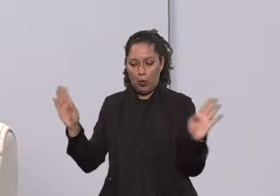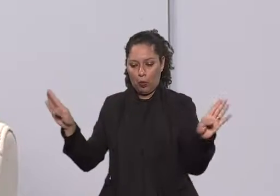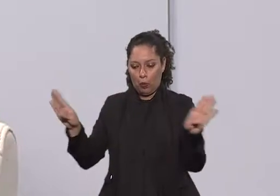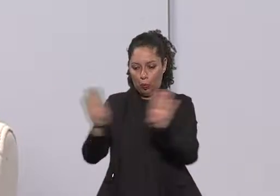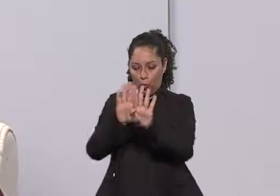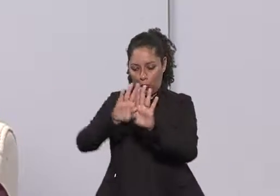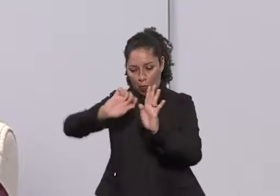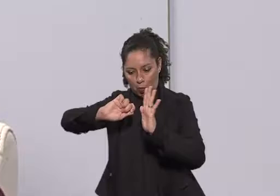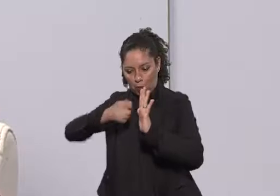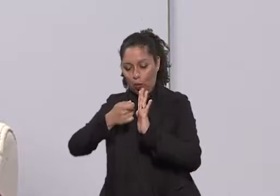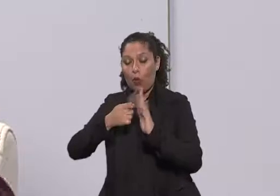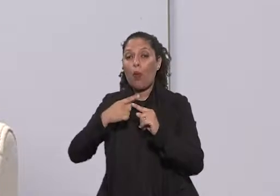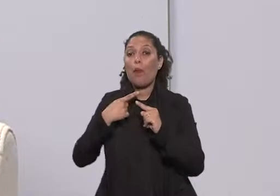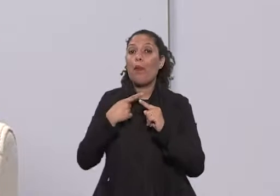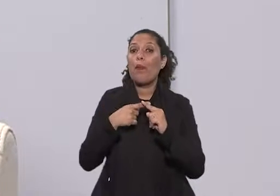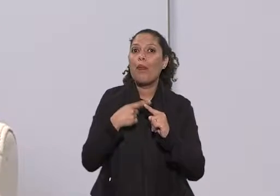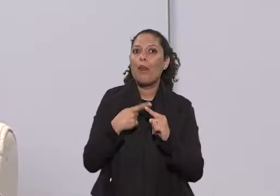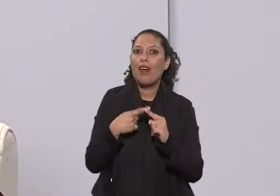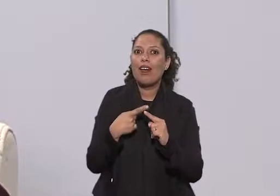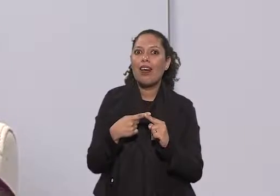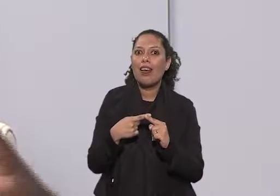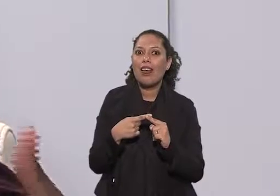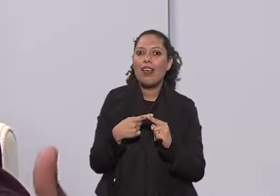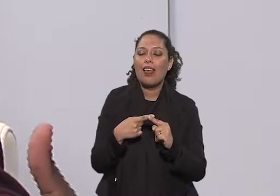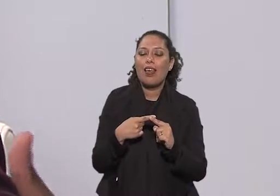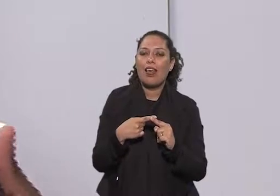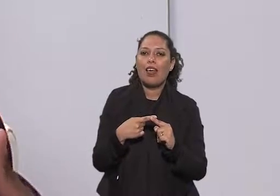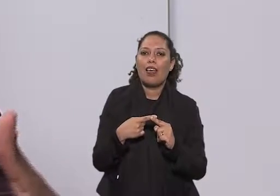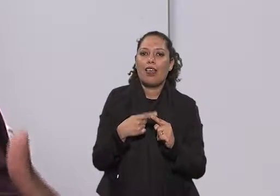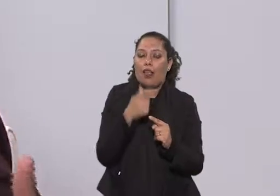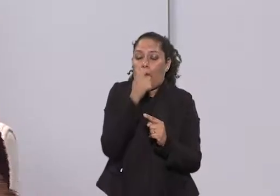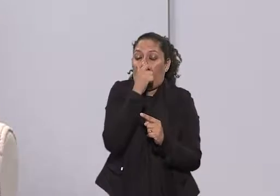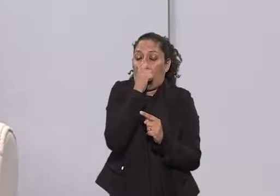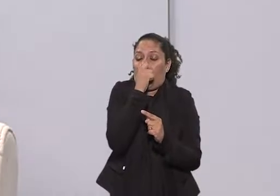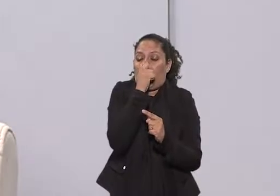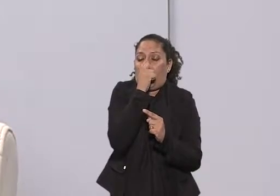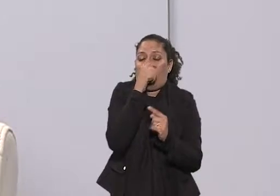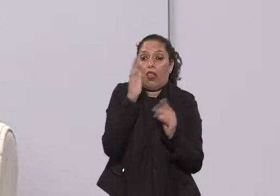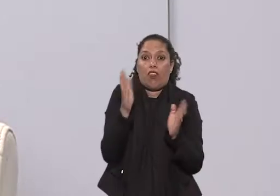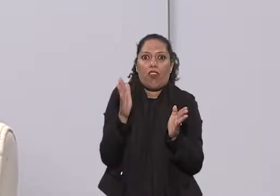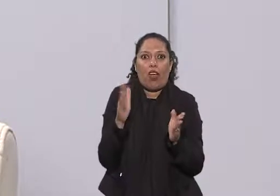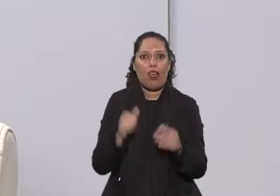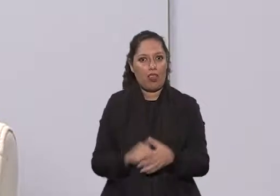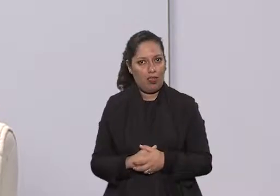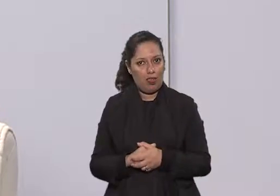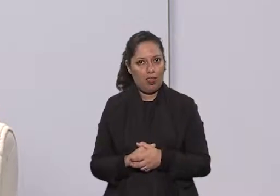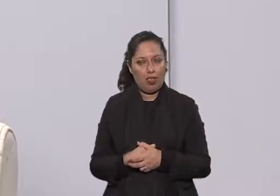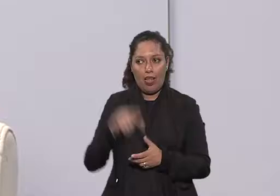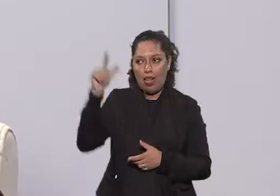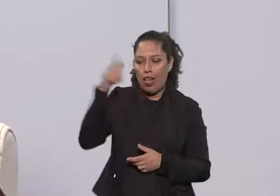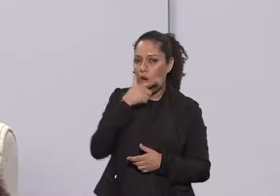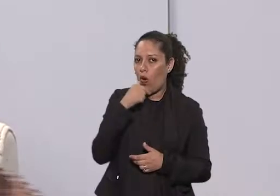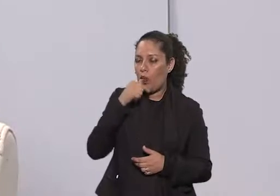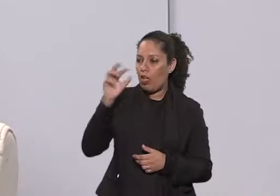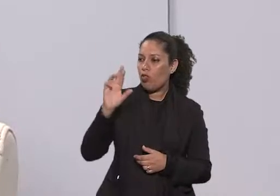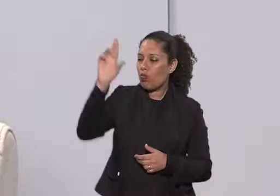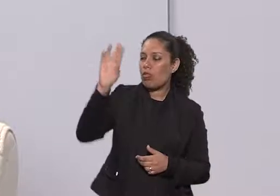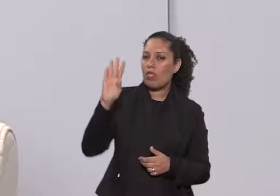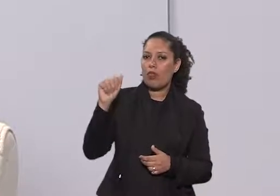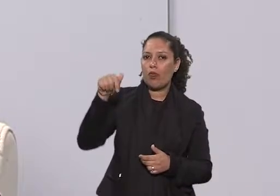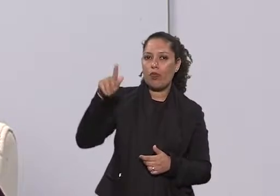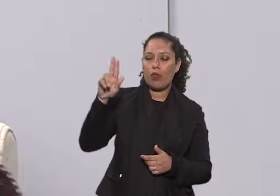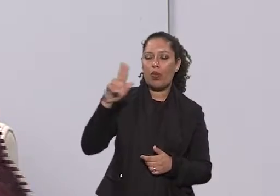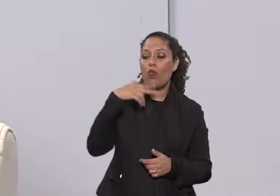os portões porque não tava mas é isso isso dito pela própria direcção de marketing do bambu exatamente por conta